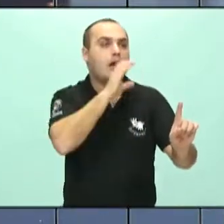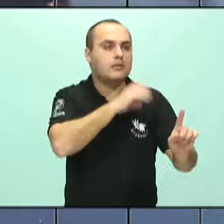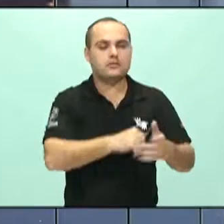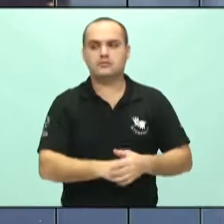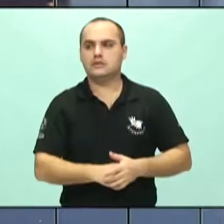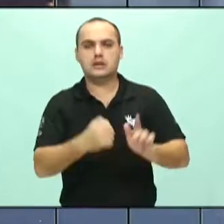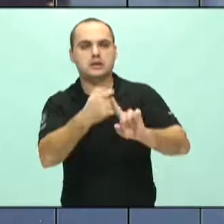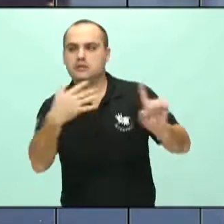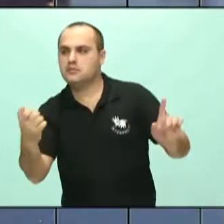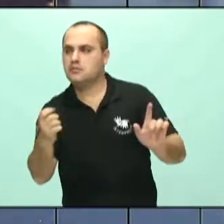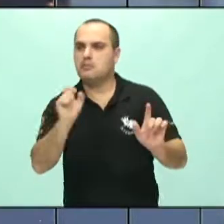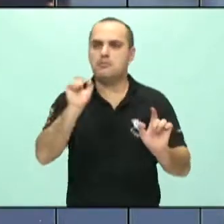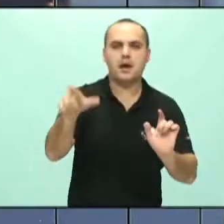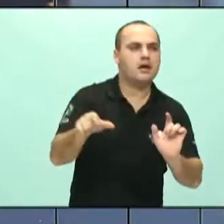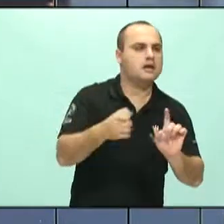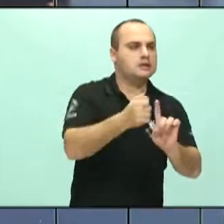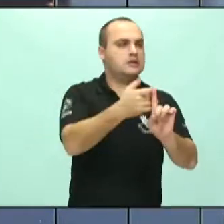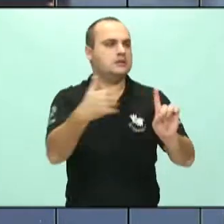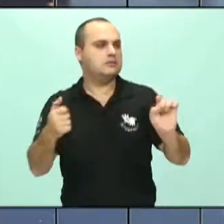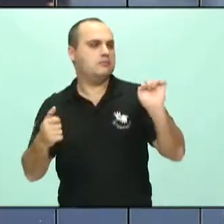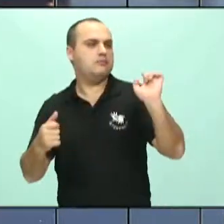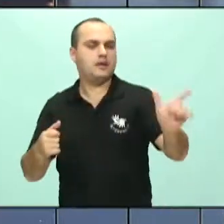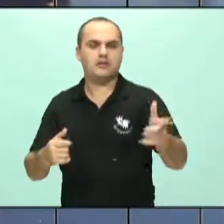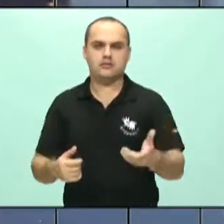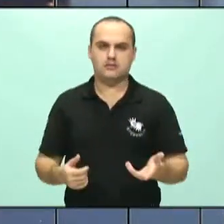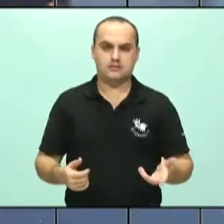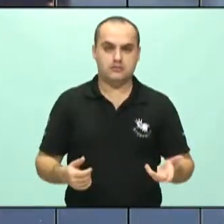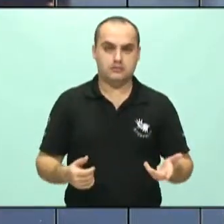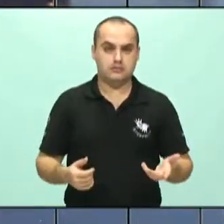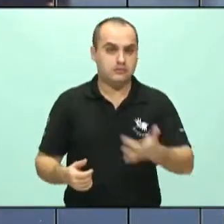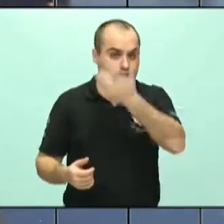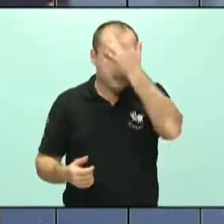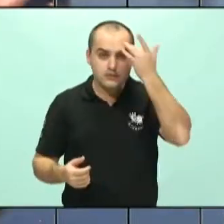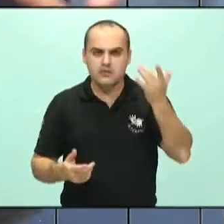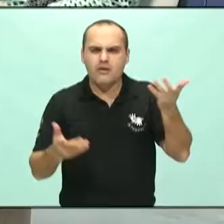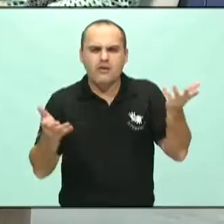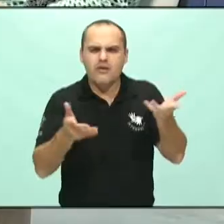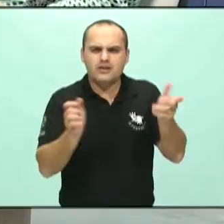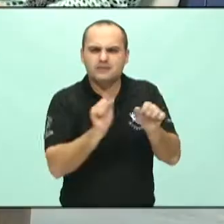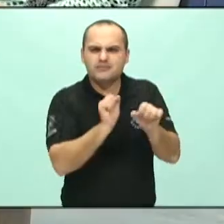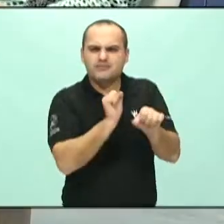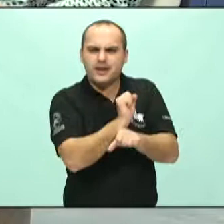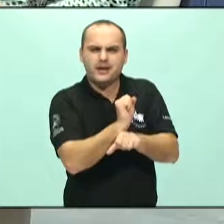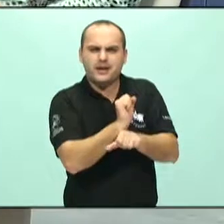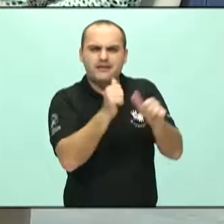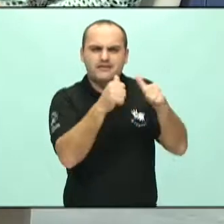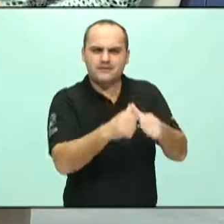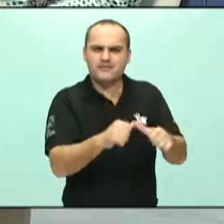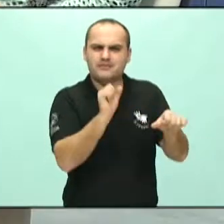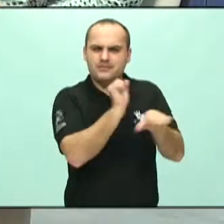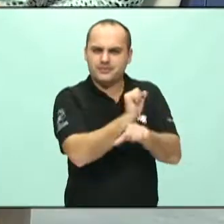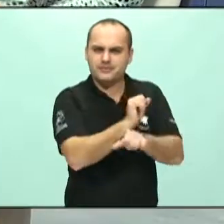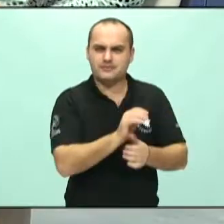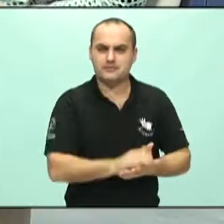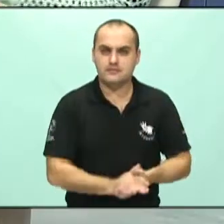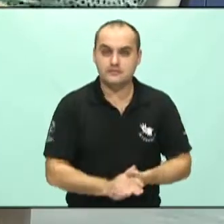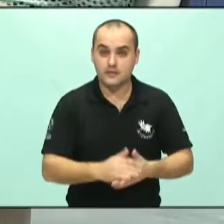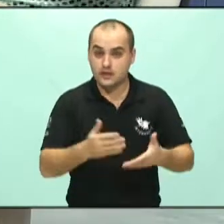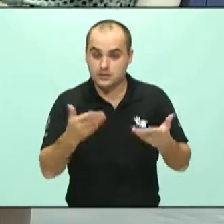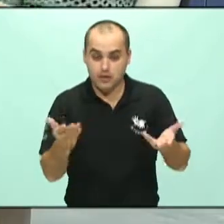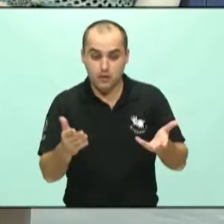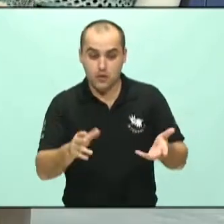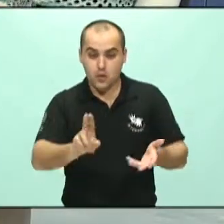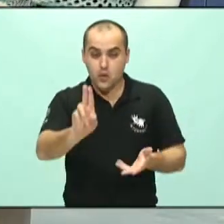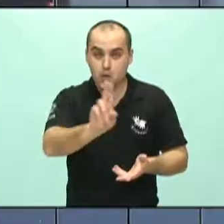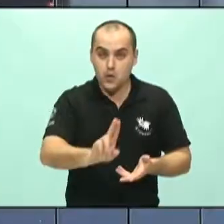porque as pessoas estão ficando muito hoje paradas. E quando elas precisam utilizar em sua volta essa parte sensorial, né, Ana? Sim. Elas